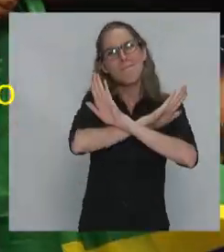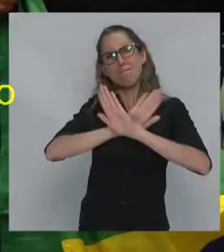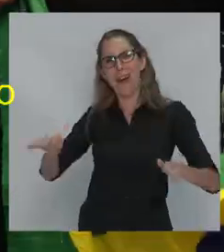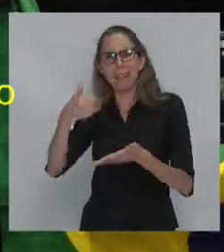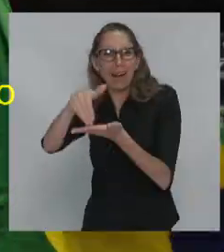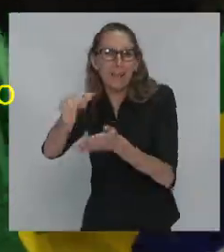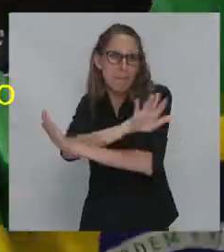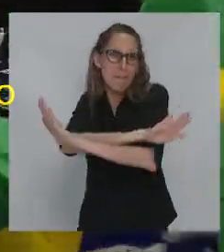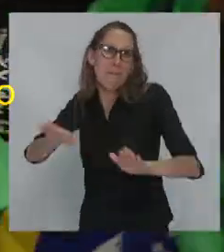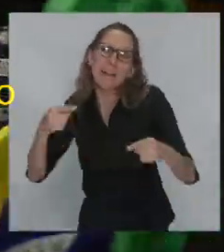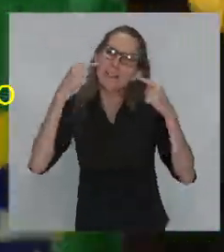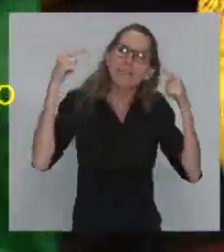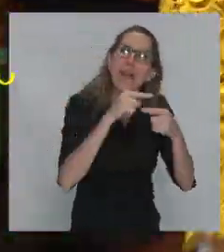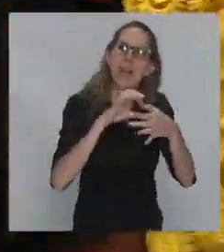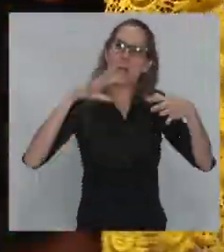democracia. Muito obrigada.